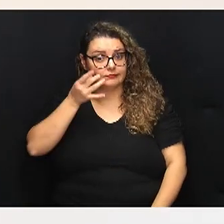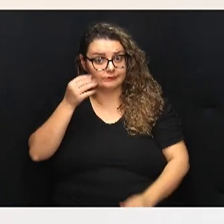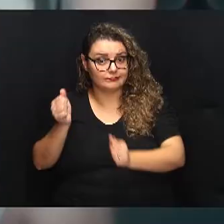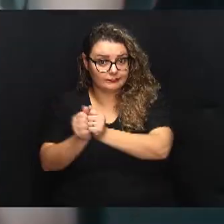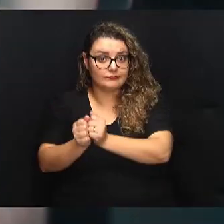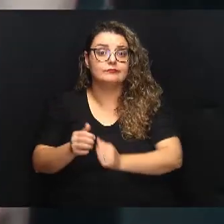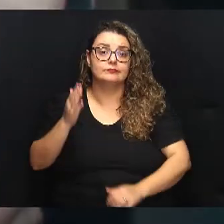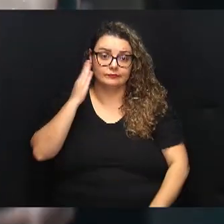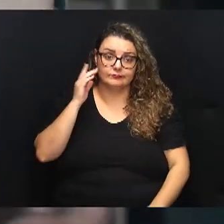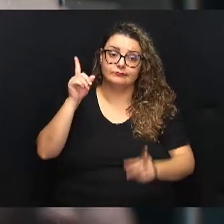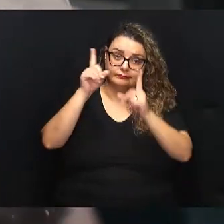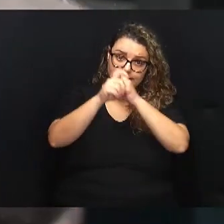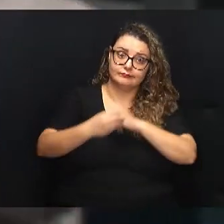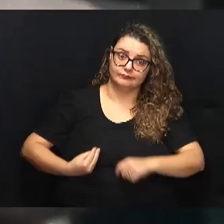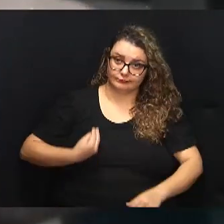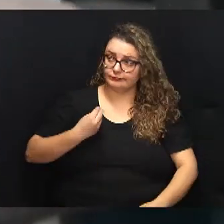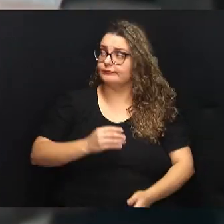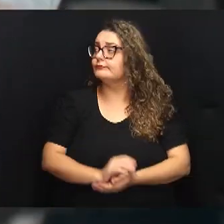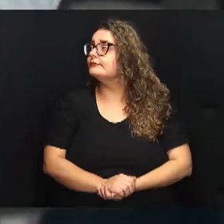eles passam.